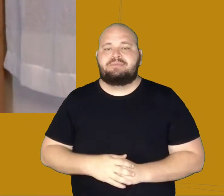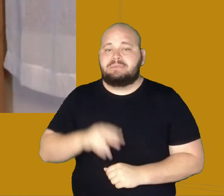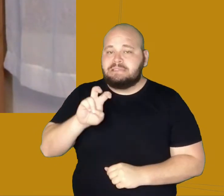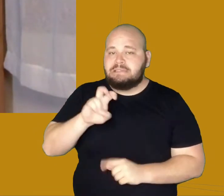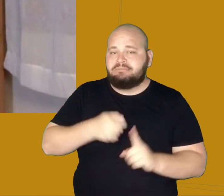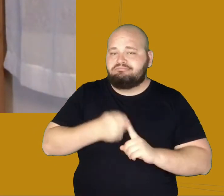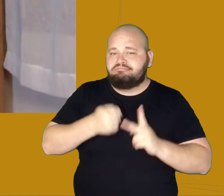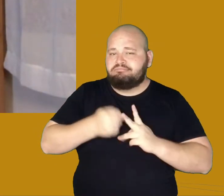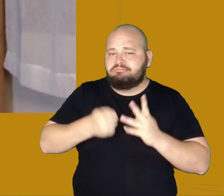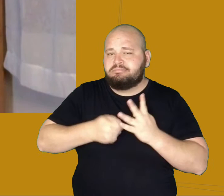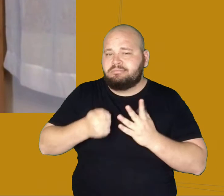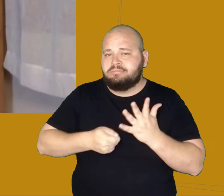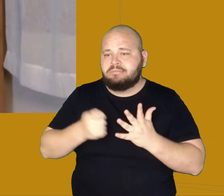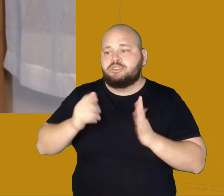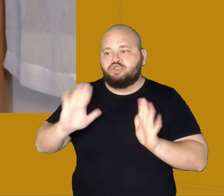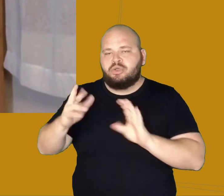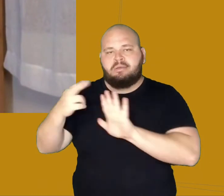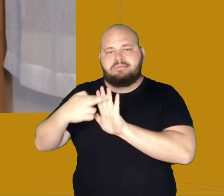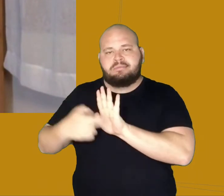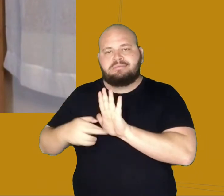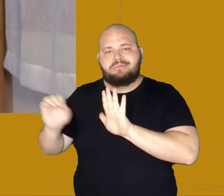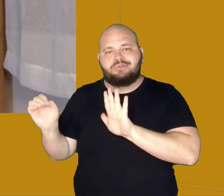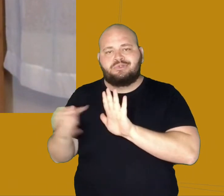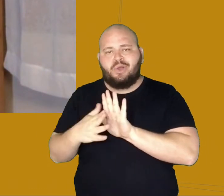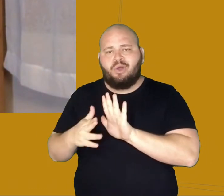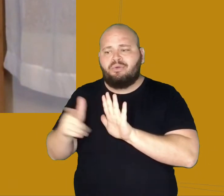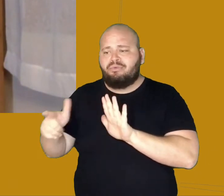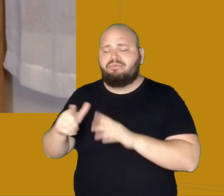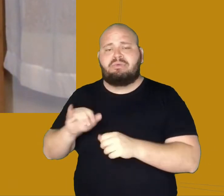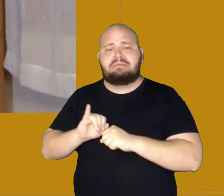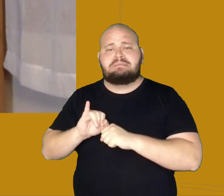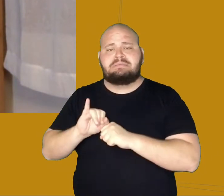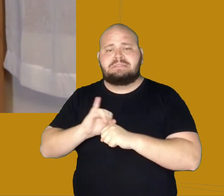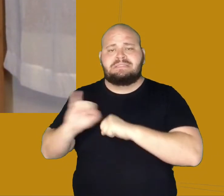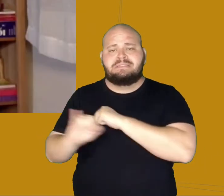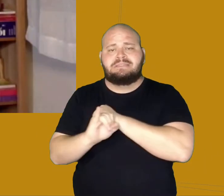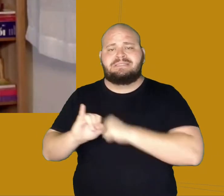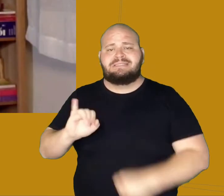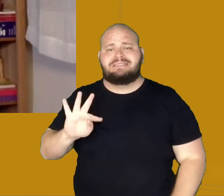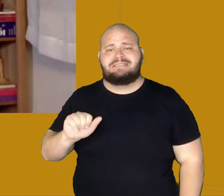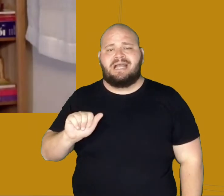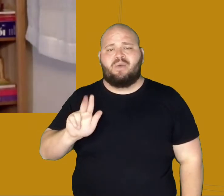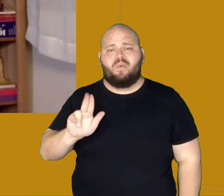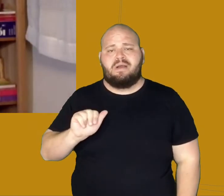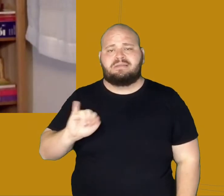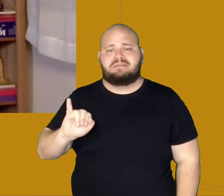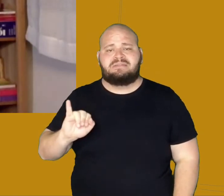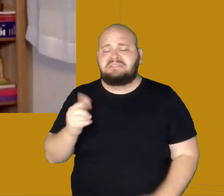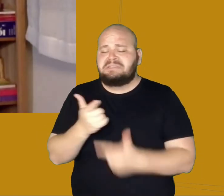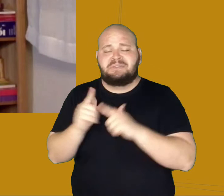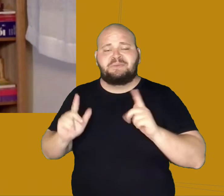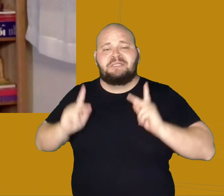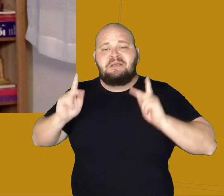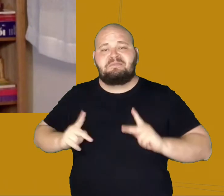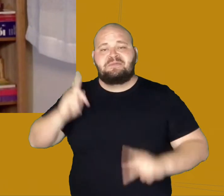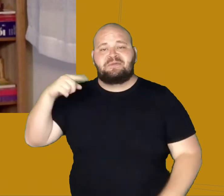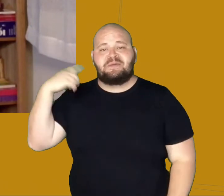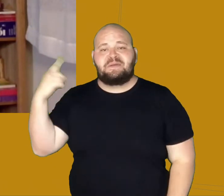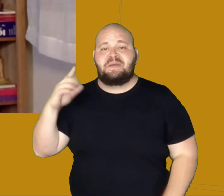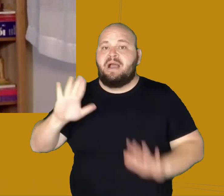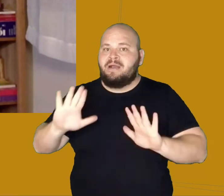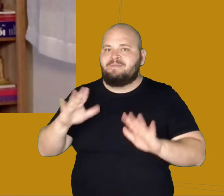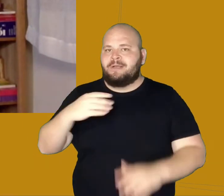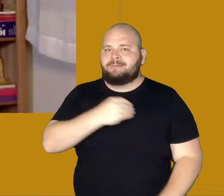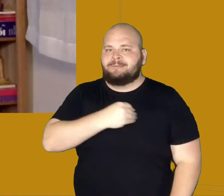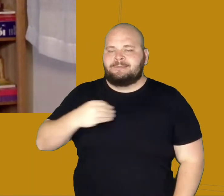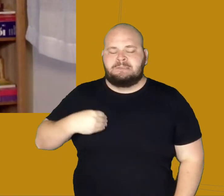meses depois de estabelecida essa nova teoria, não existem mais loucos em Itaguaí. A cidade está satisfeita e feliz, porém o